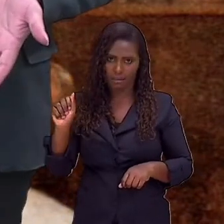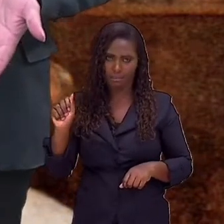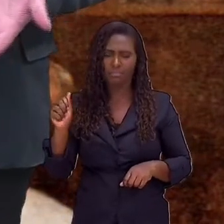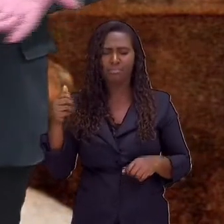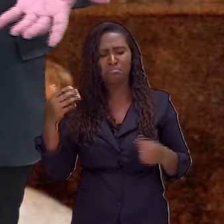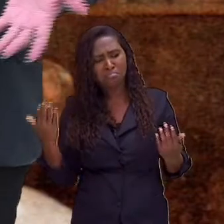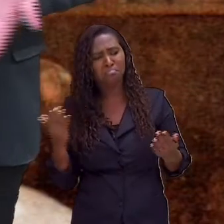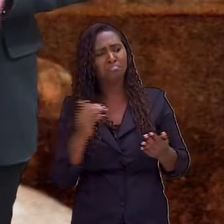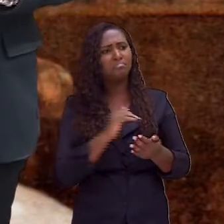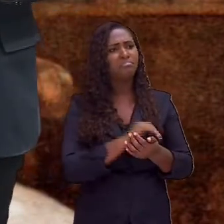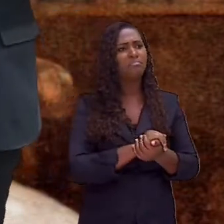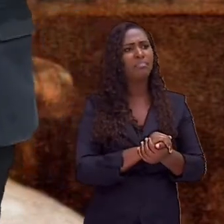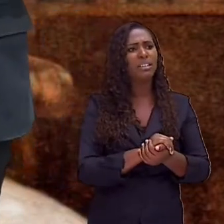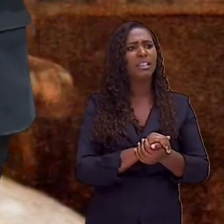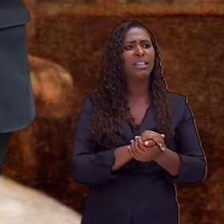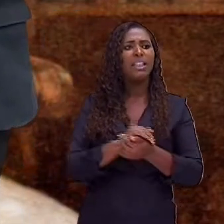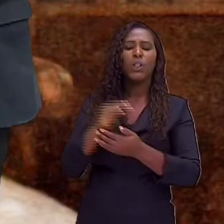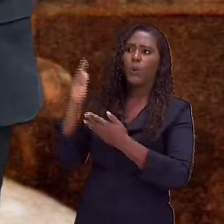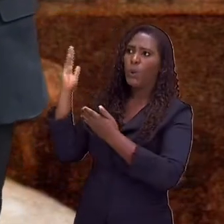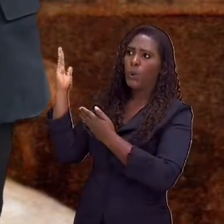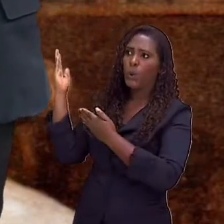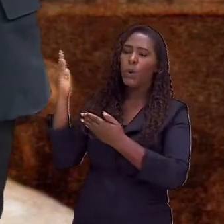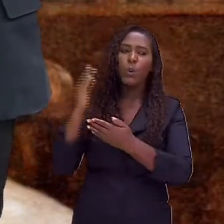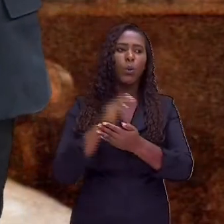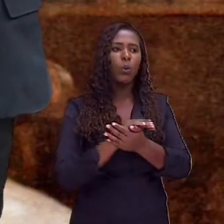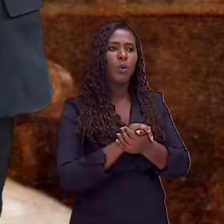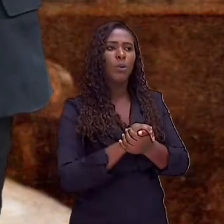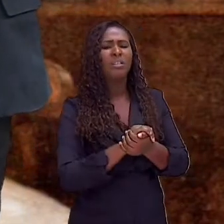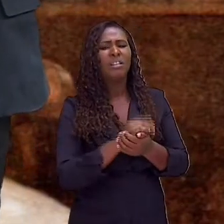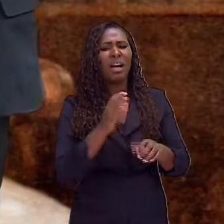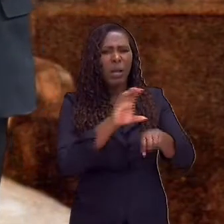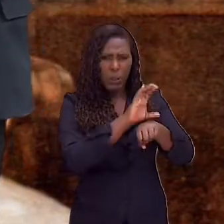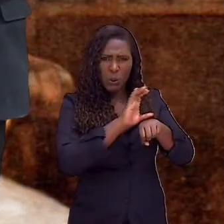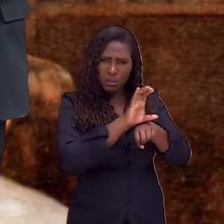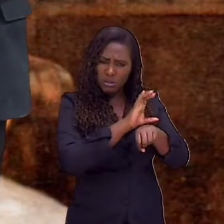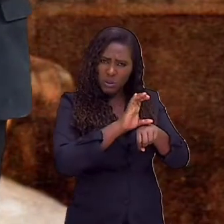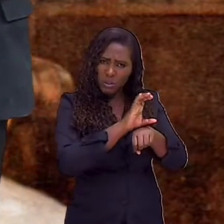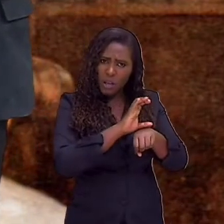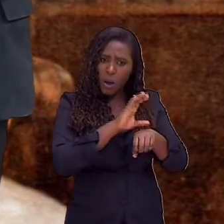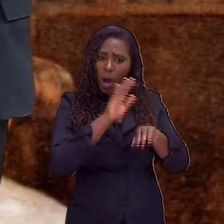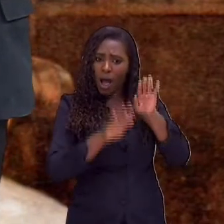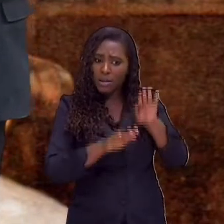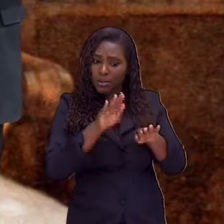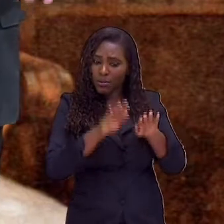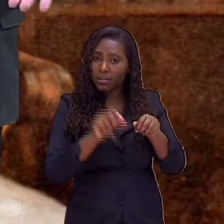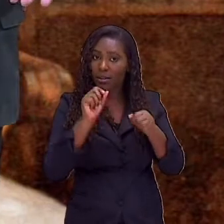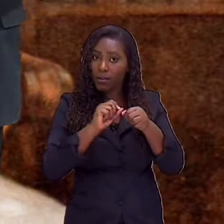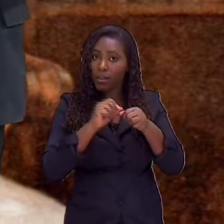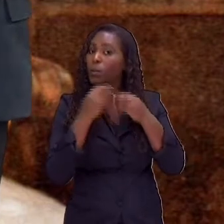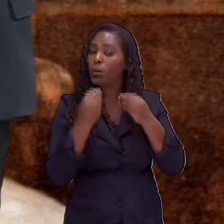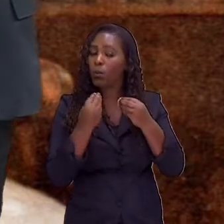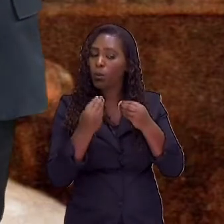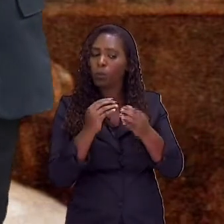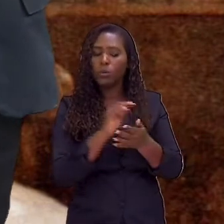forma. Há constituições que são elaboradas por uma Assembleia Nacional